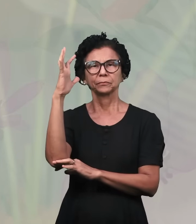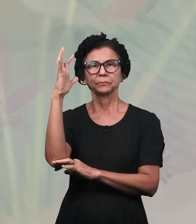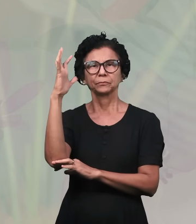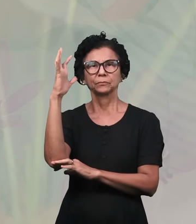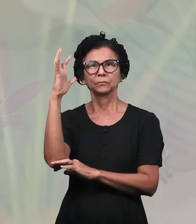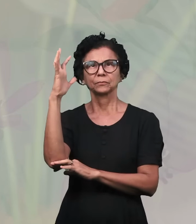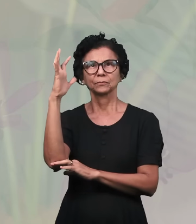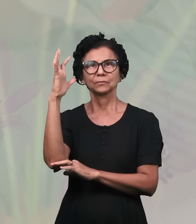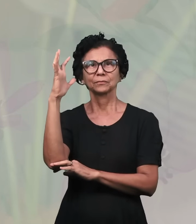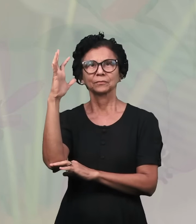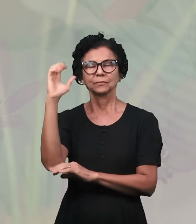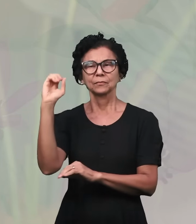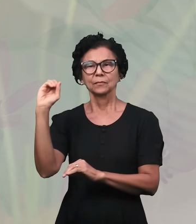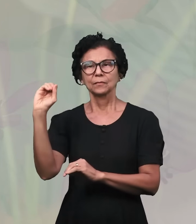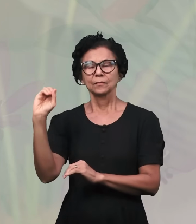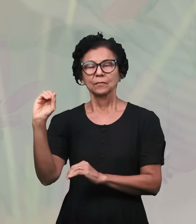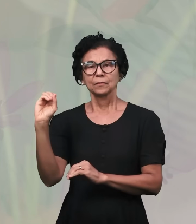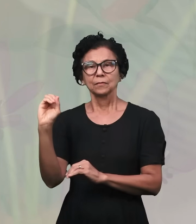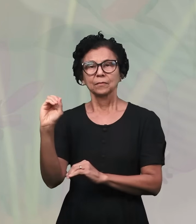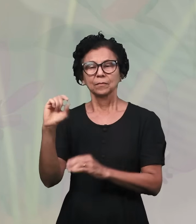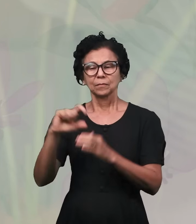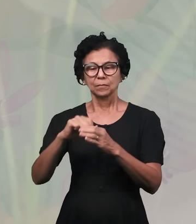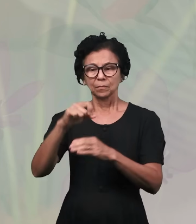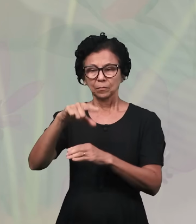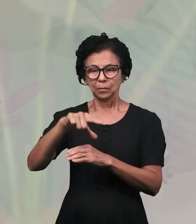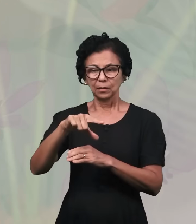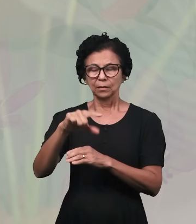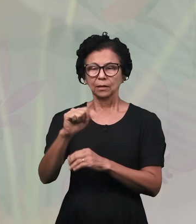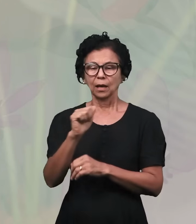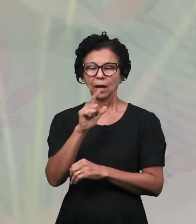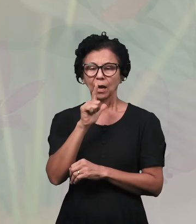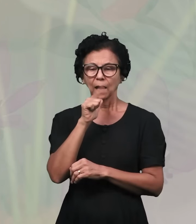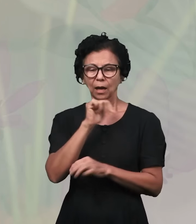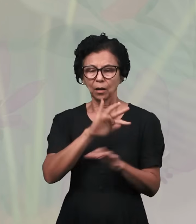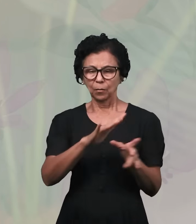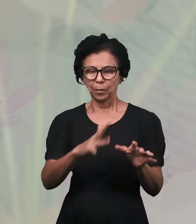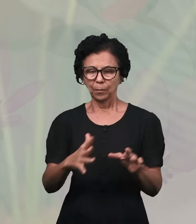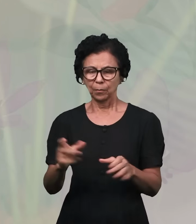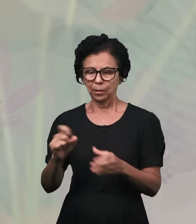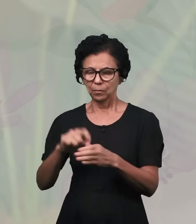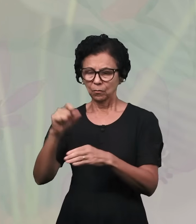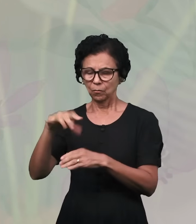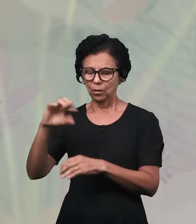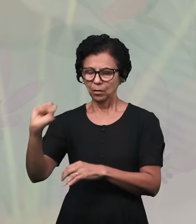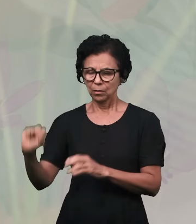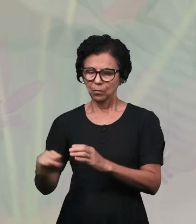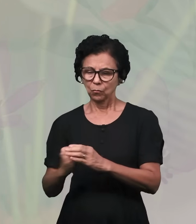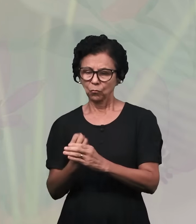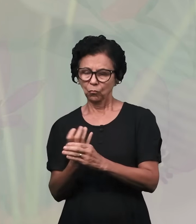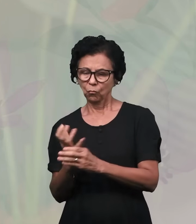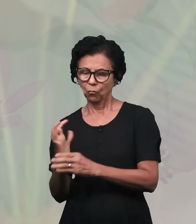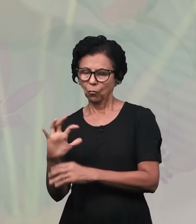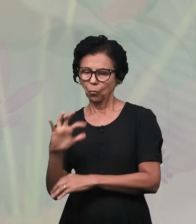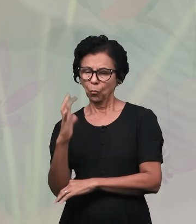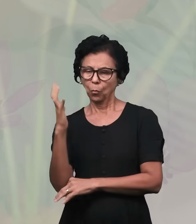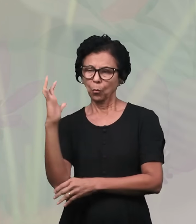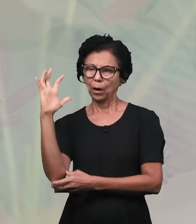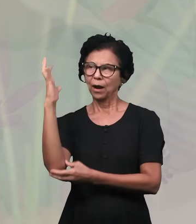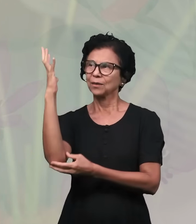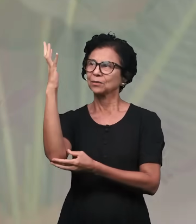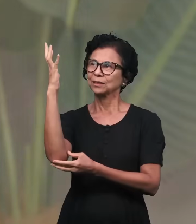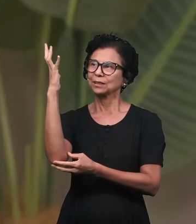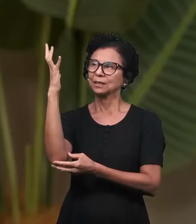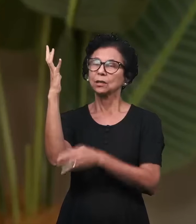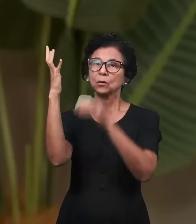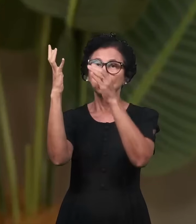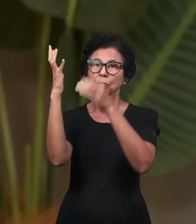pois será como árvore plantada junto a ribeiros de águas, a qual dá o seu fruto na estação própria. Então, nosso